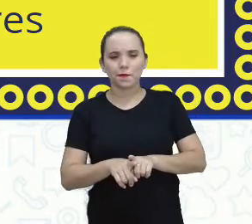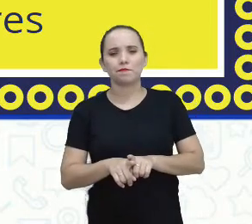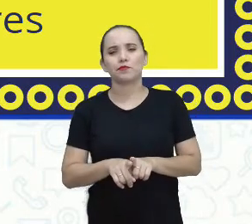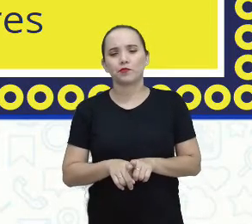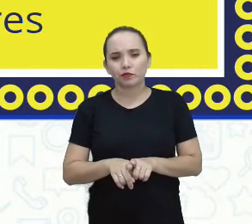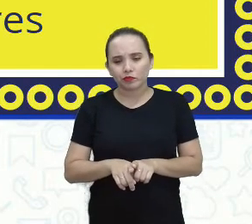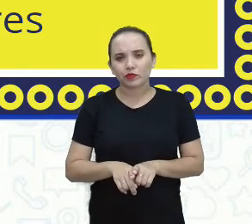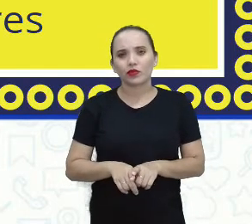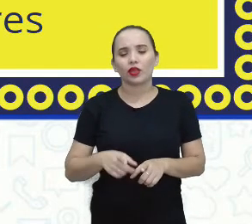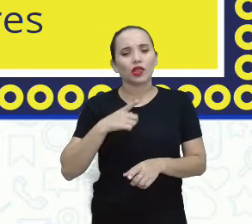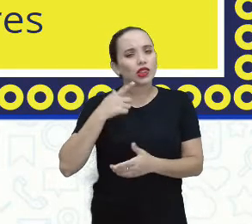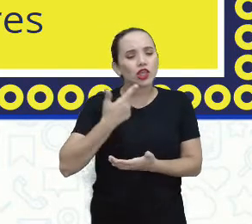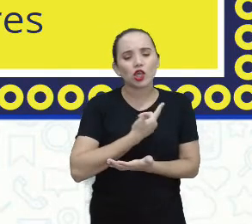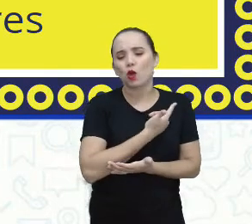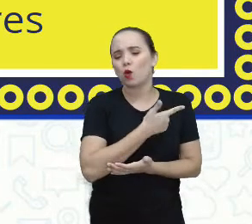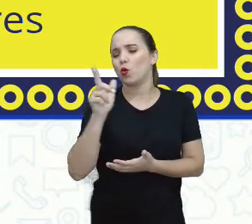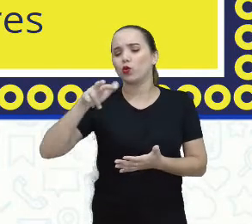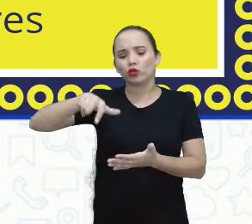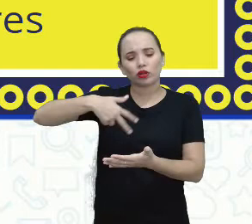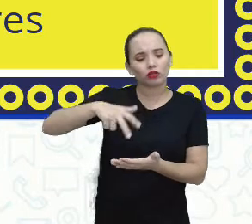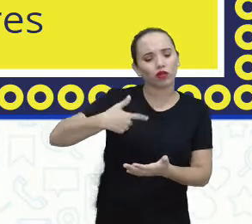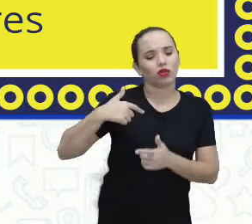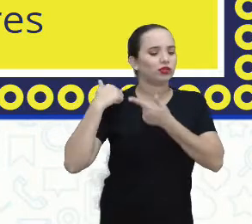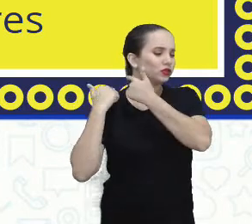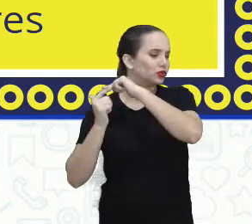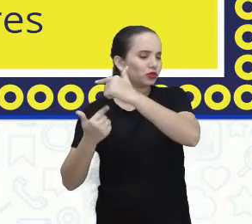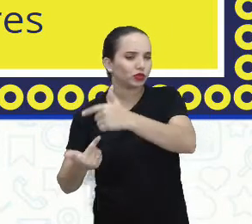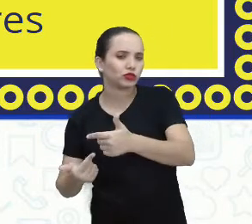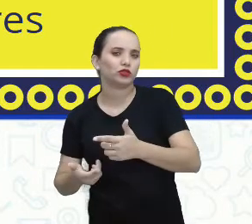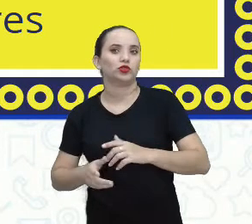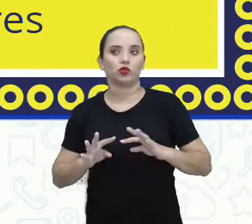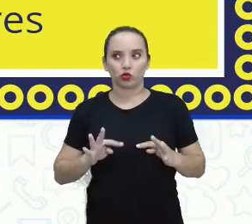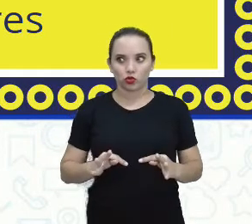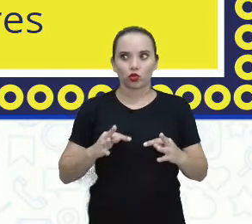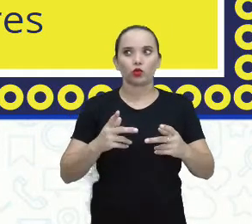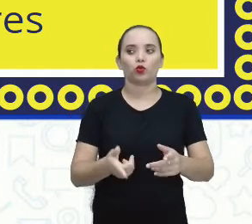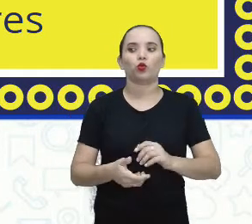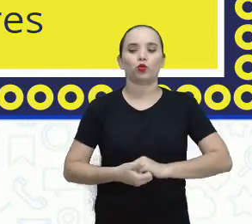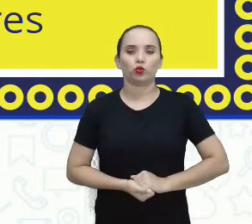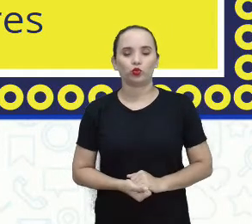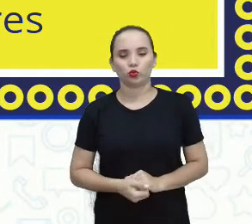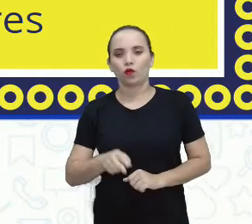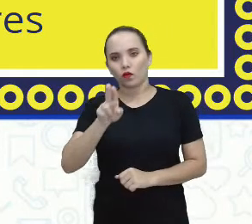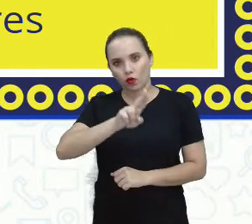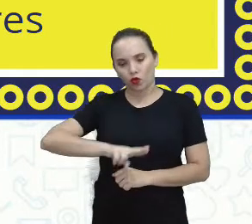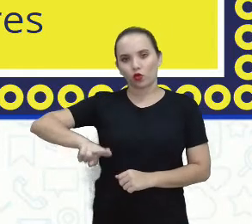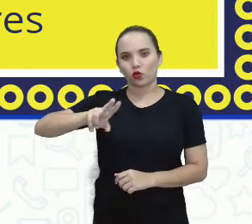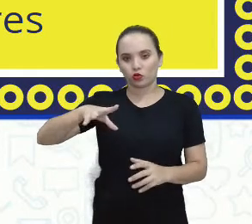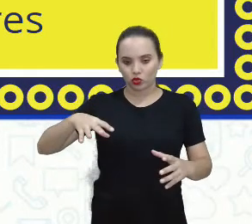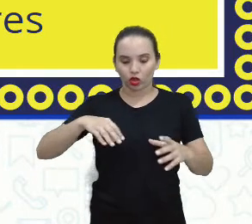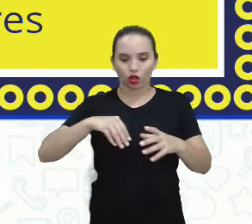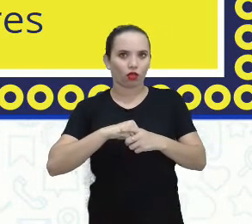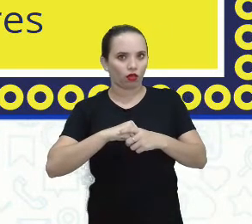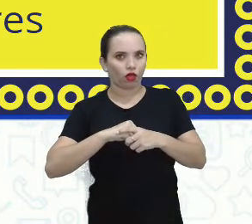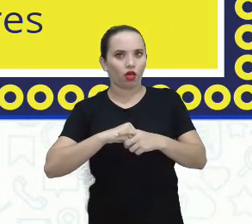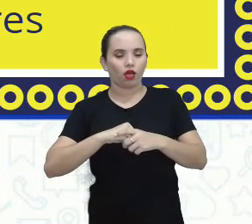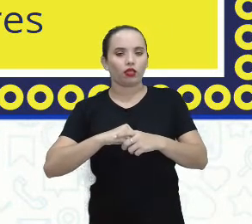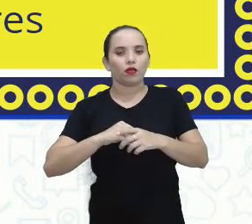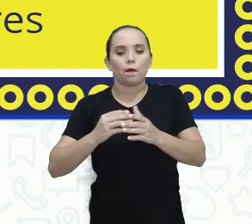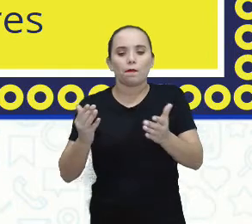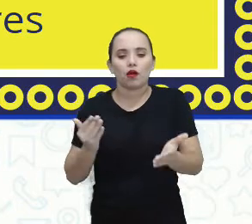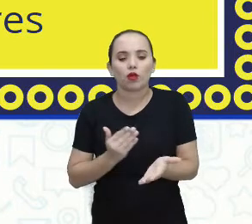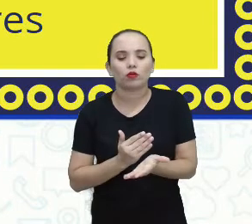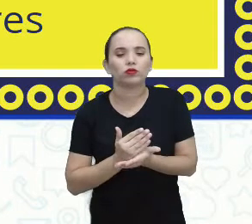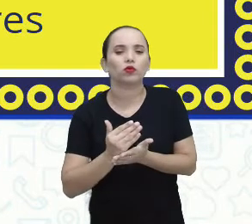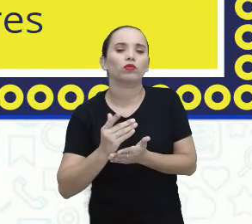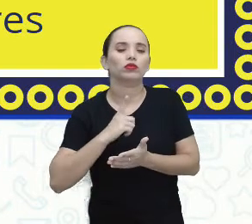né, e todas as outras, as danças, as tradições, todas elas foram utilizadas como fonte para que